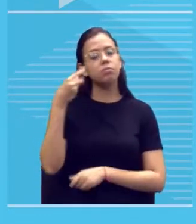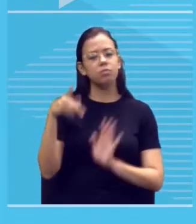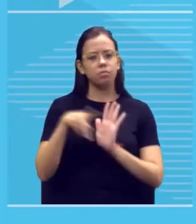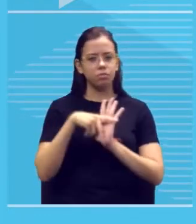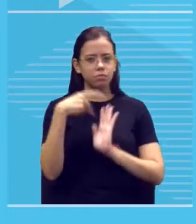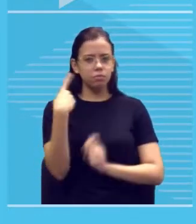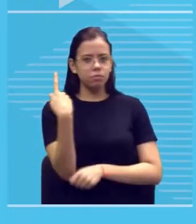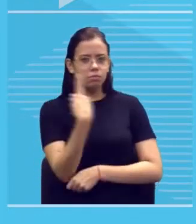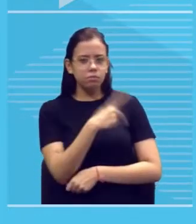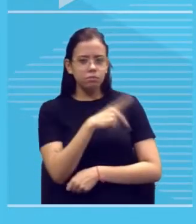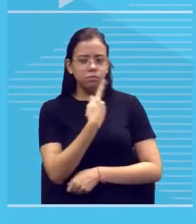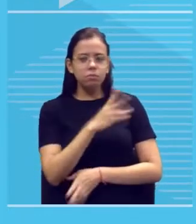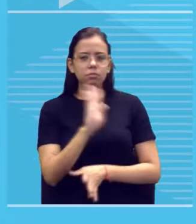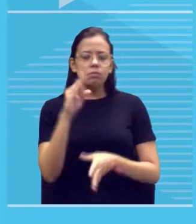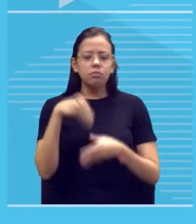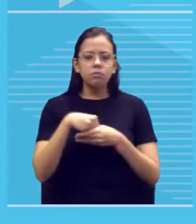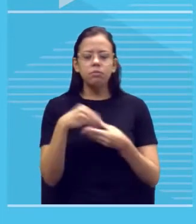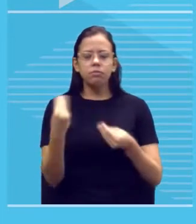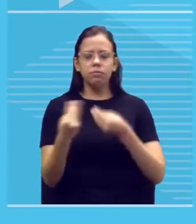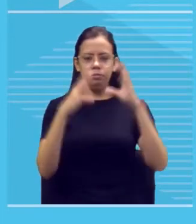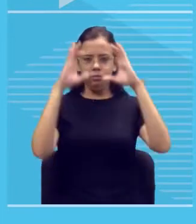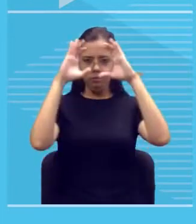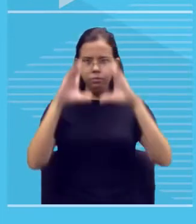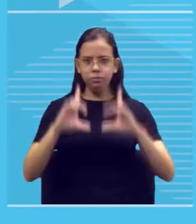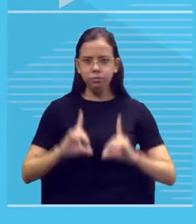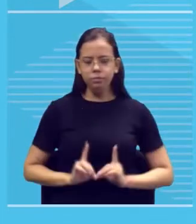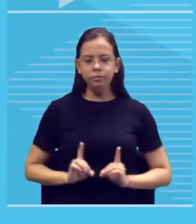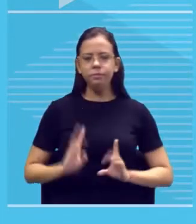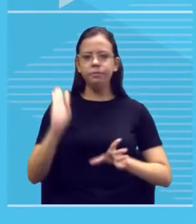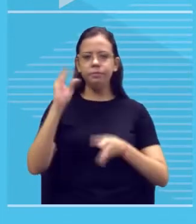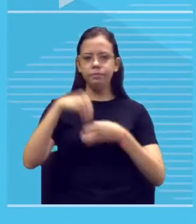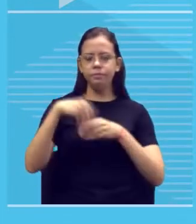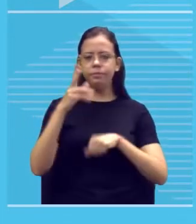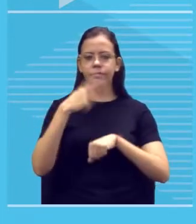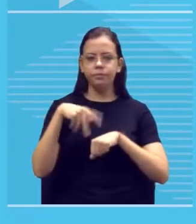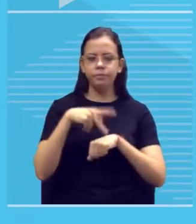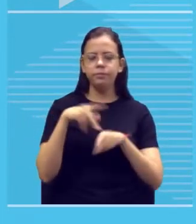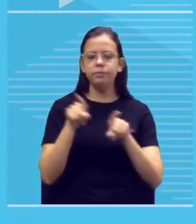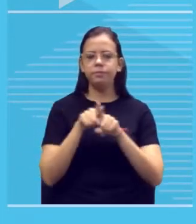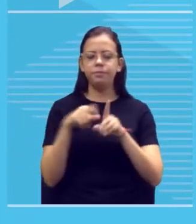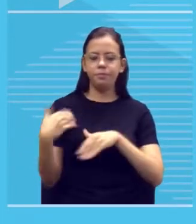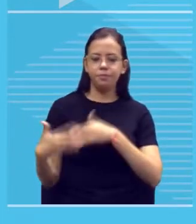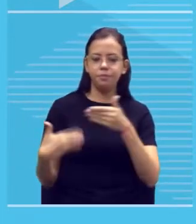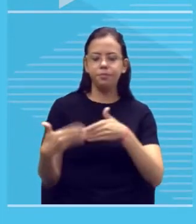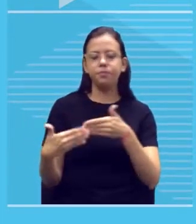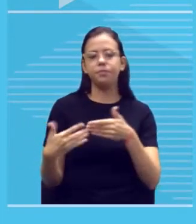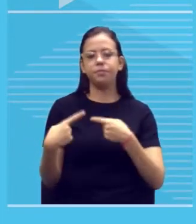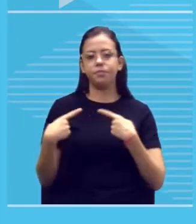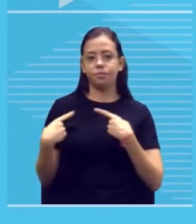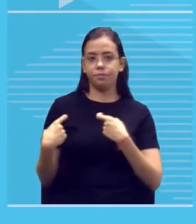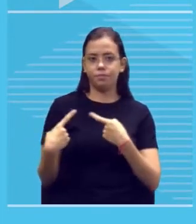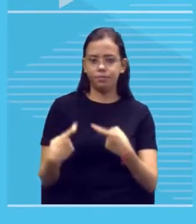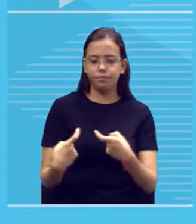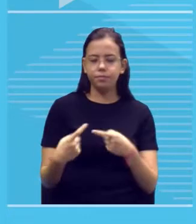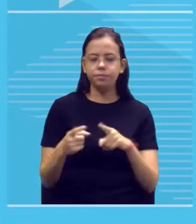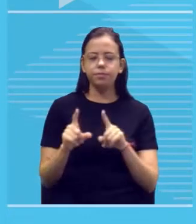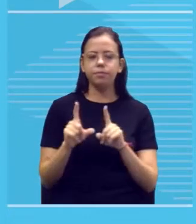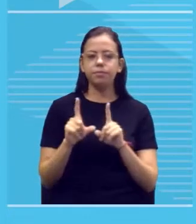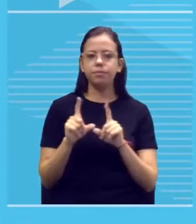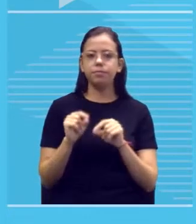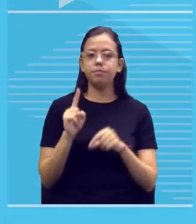Certo dentro como cidadão dentro desse processo todo aí de primeira e segunda guerra foi bastante